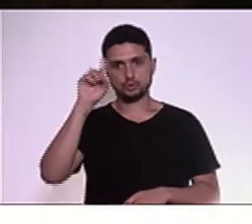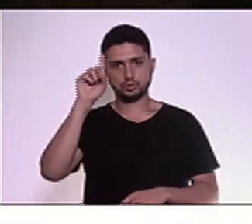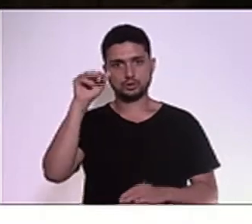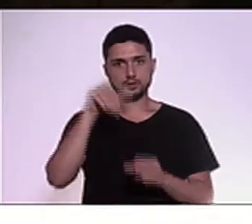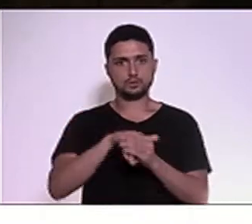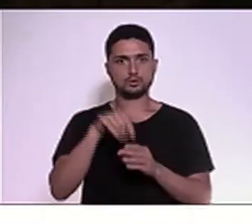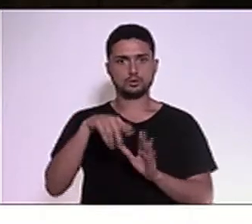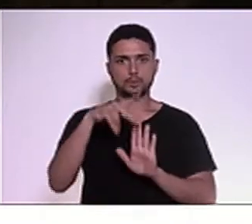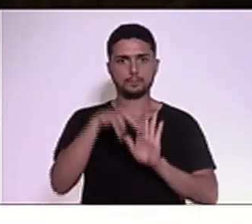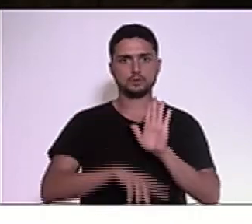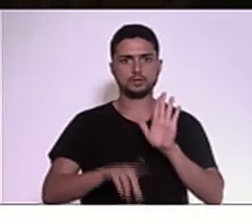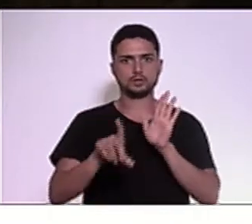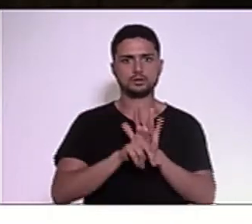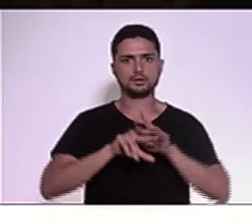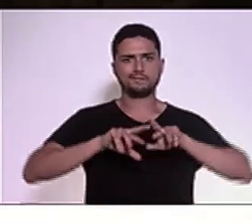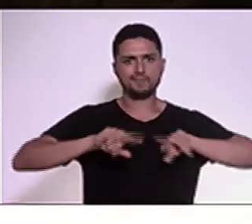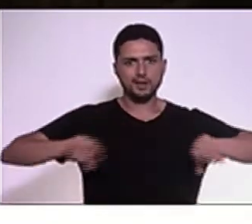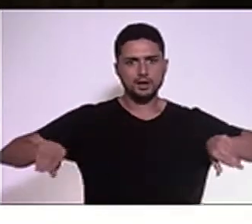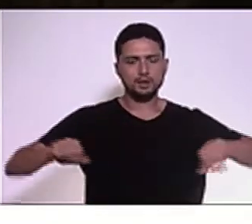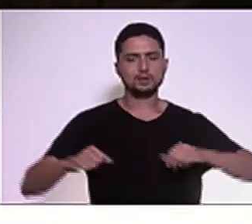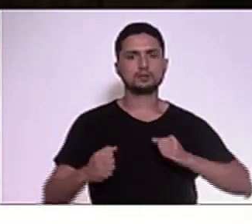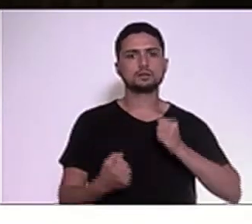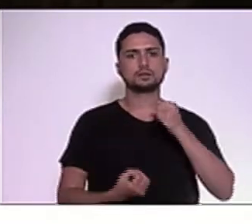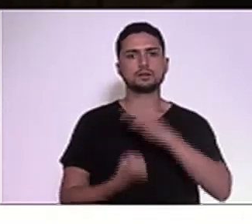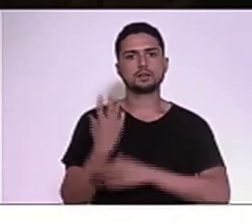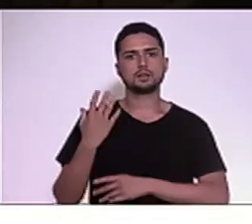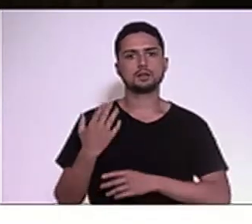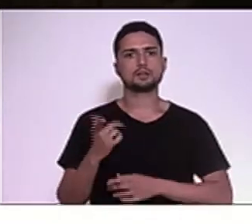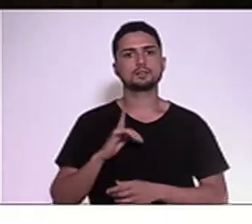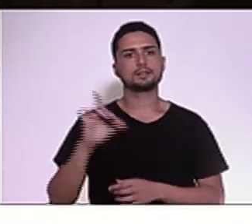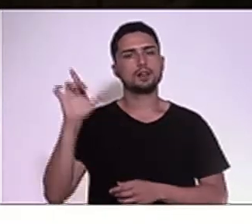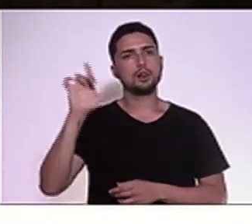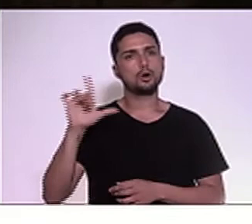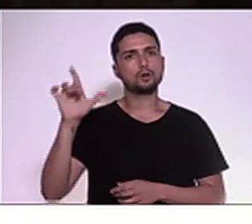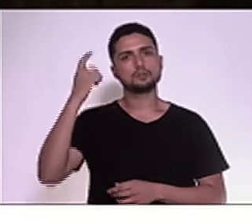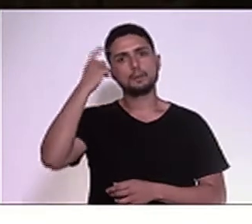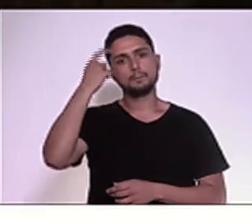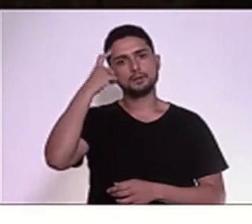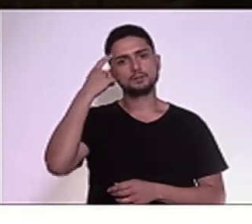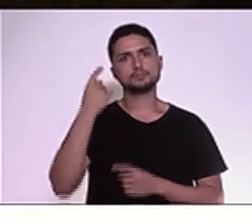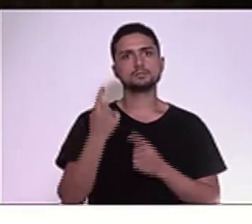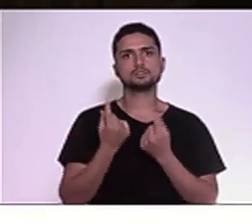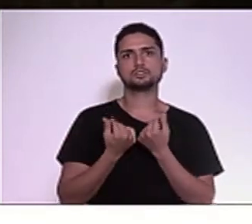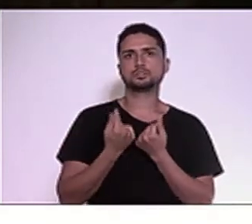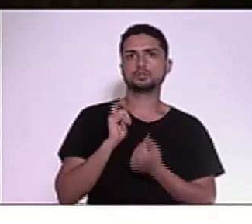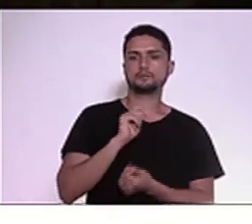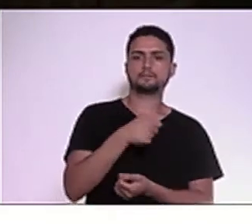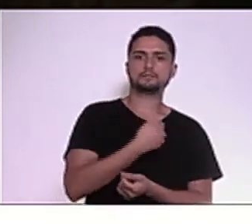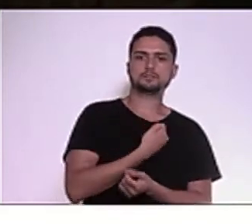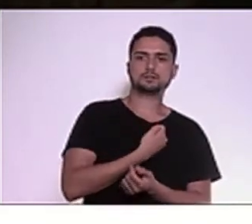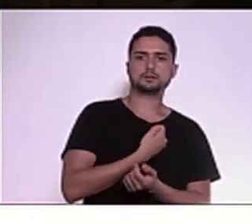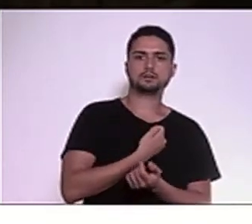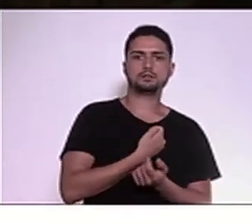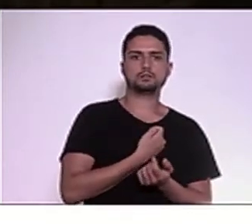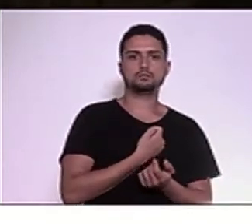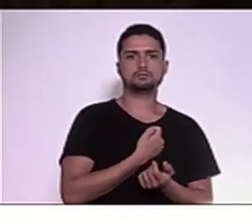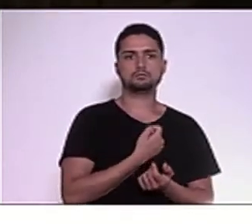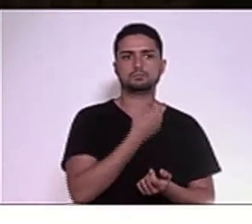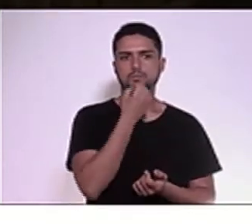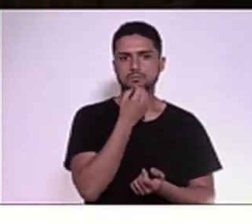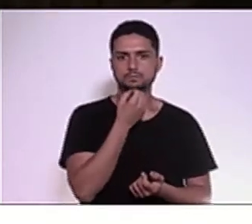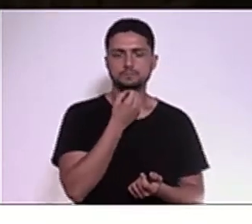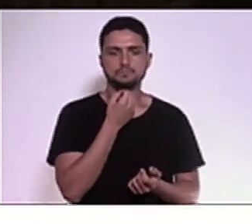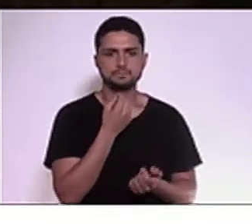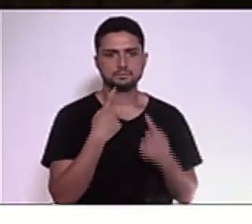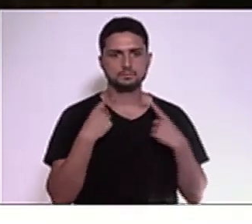vários projetos que criava toda uma lógica de benefícios fiscais. Então, a gente muitas vezes